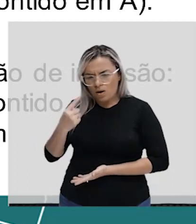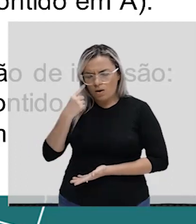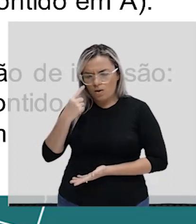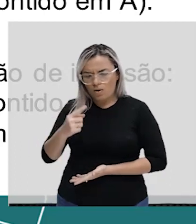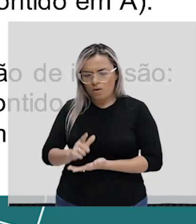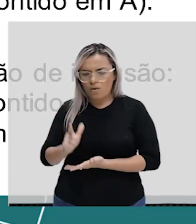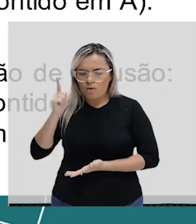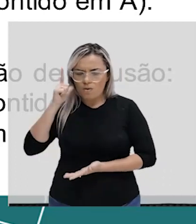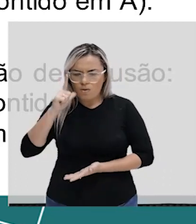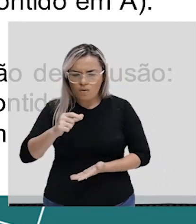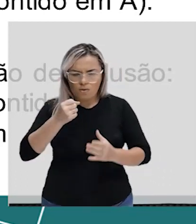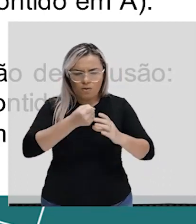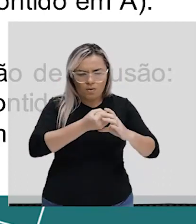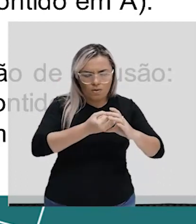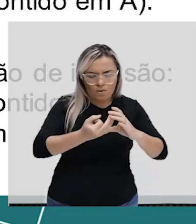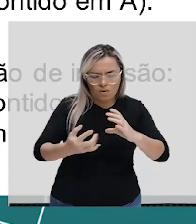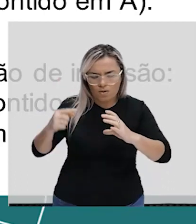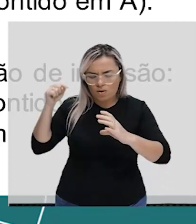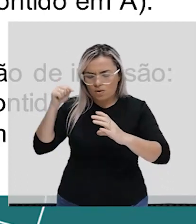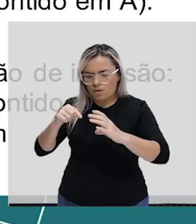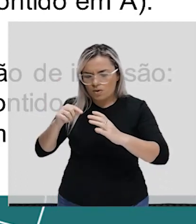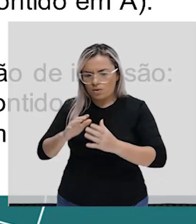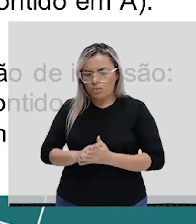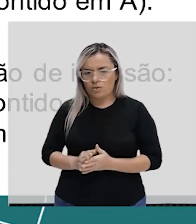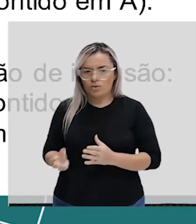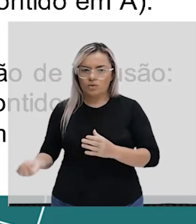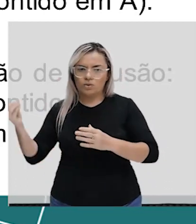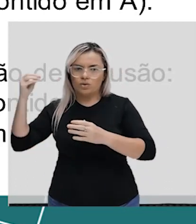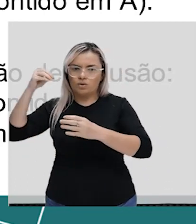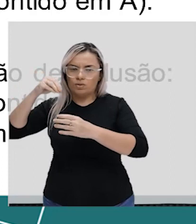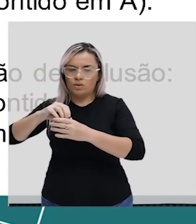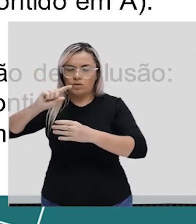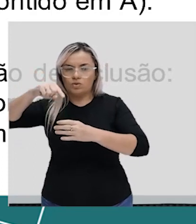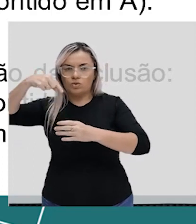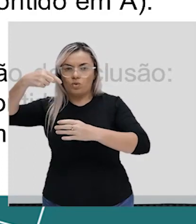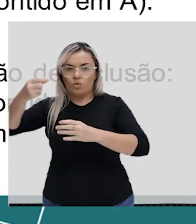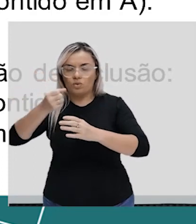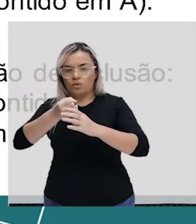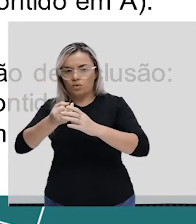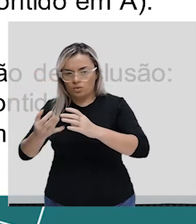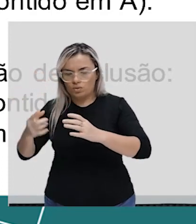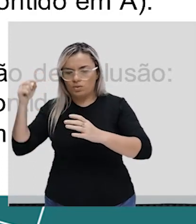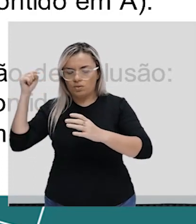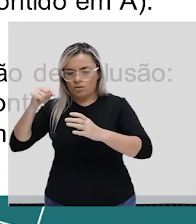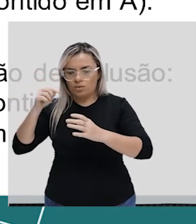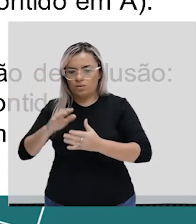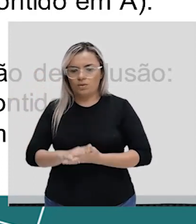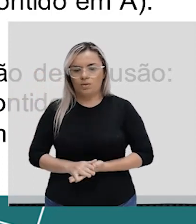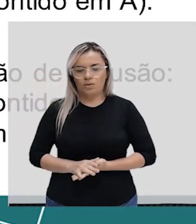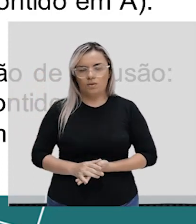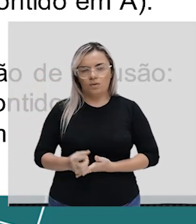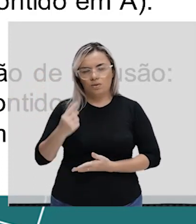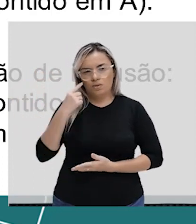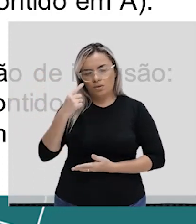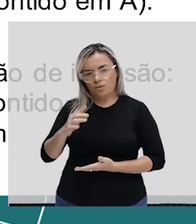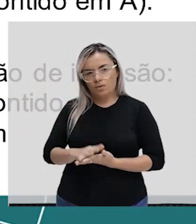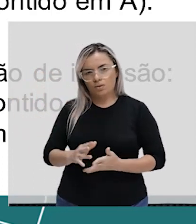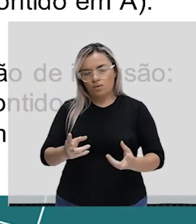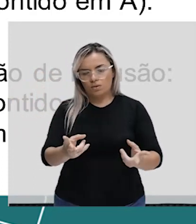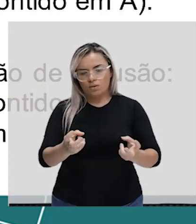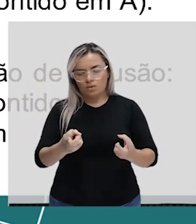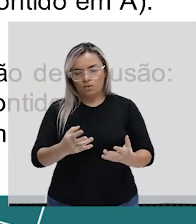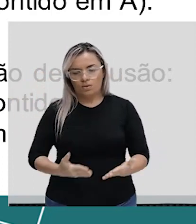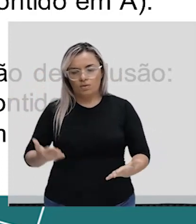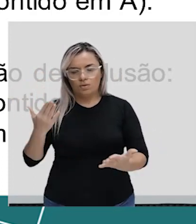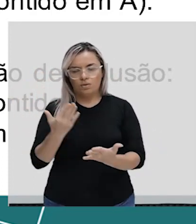enxergar um conjunto totalmente dentro de outro, né, então você vai, né, estar trabalhando